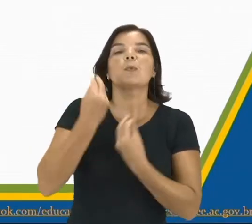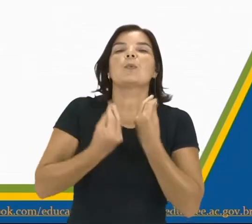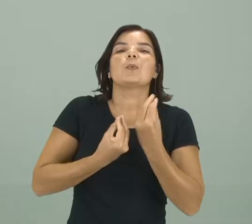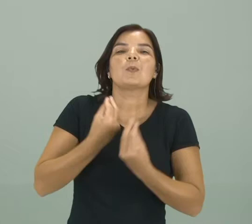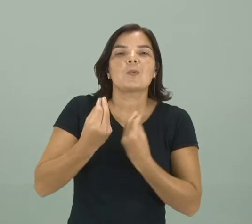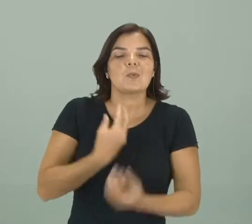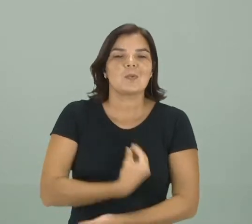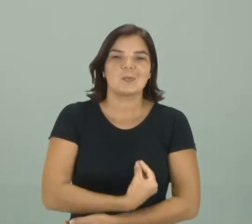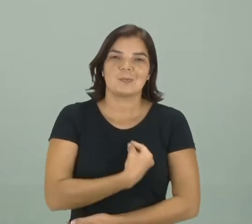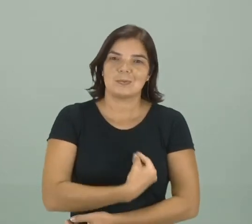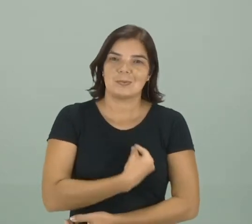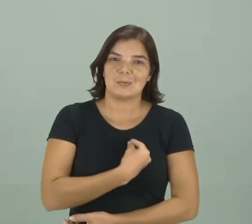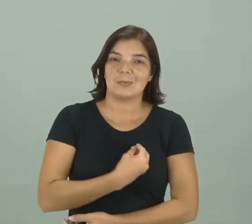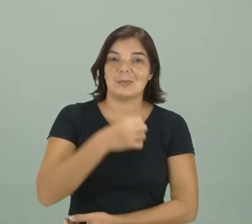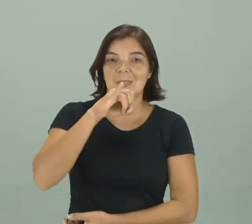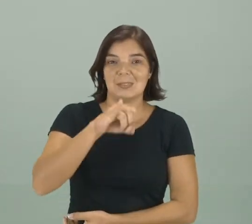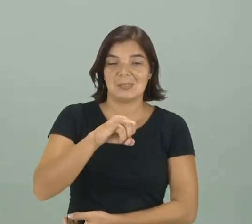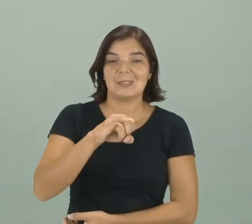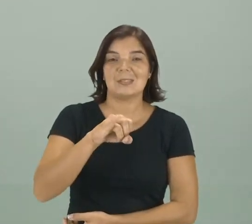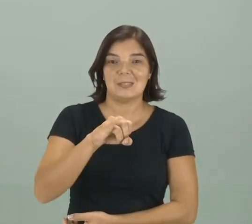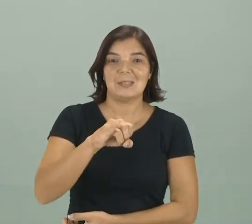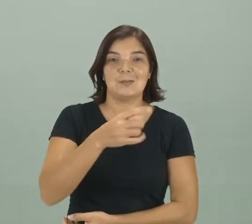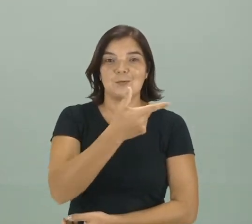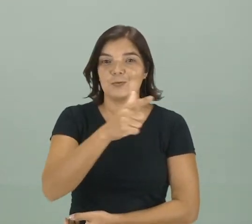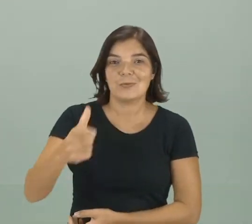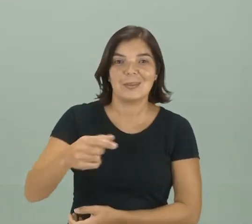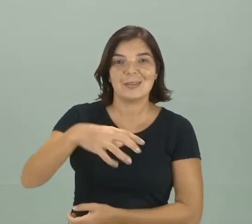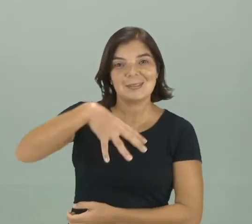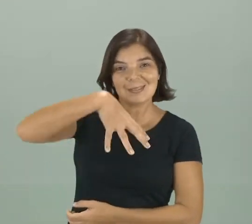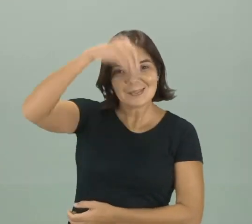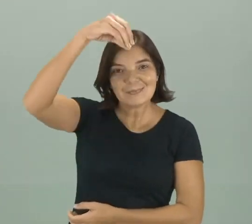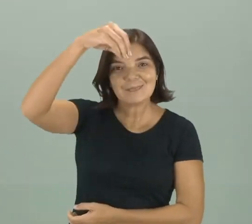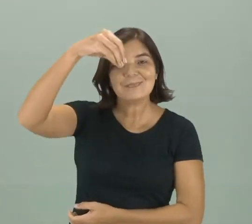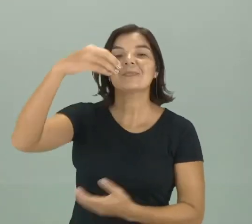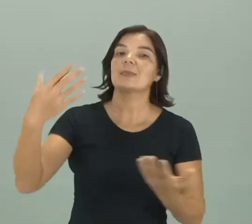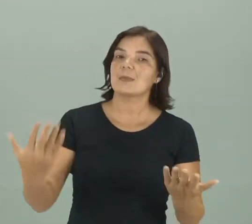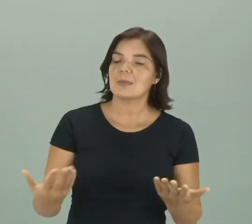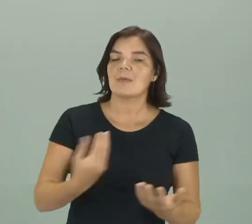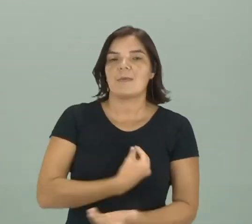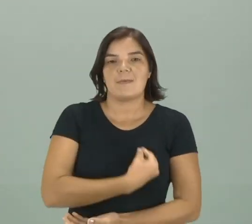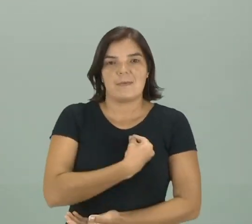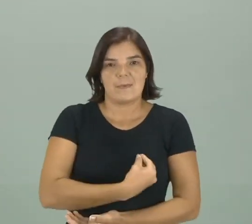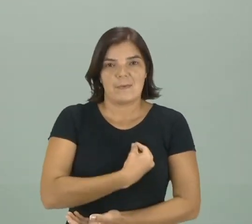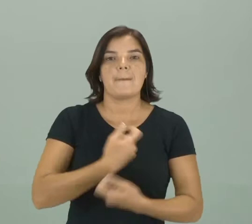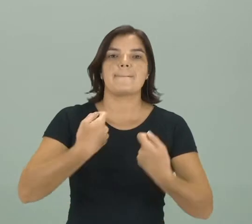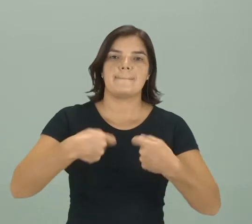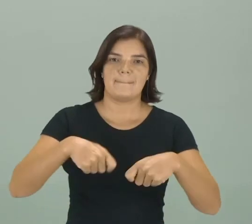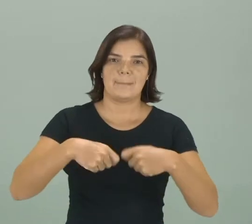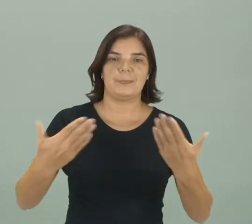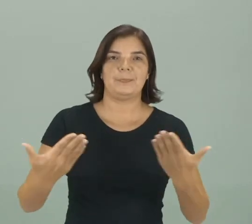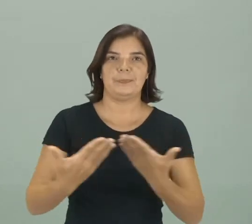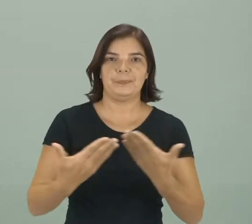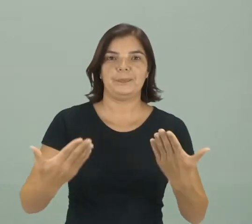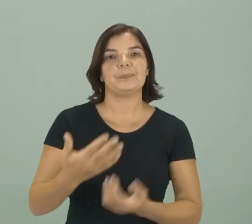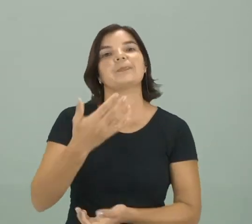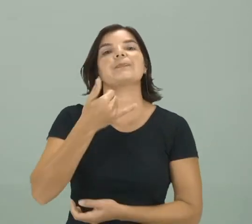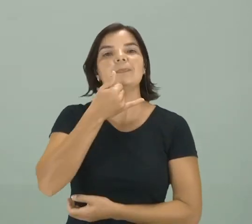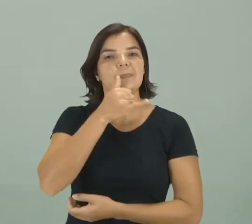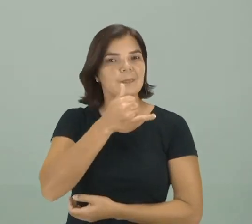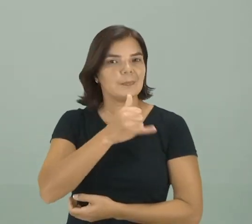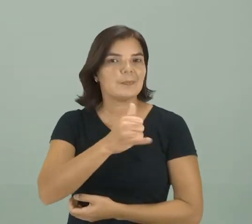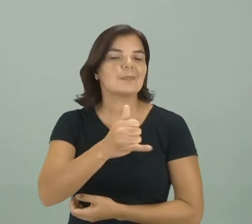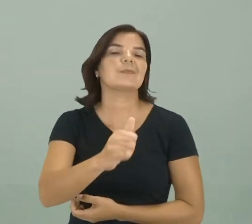nossa vida sem o uso da energia. Então, a nossa vida hoje depende disso, né? Da